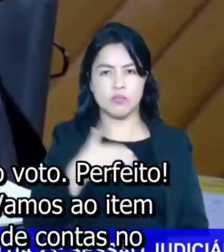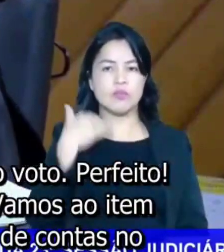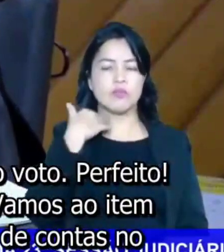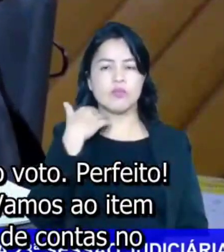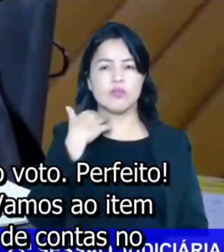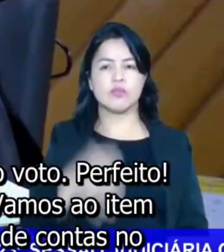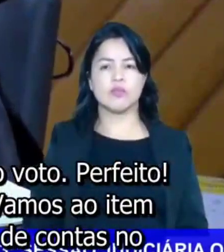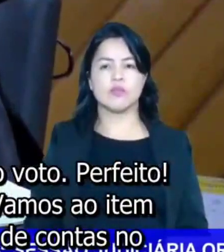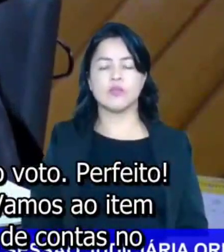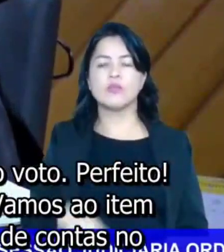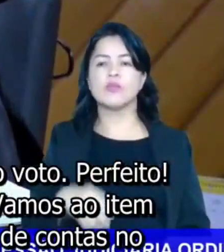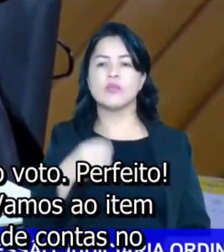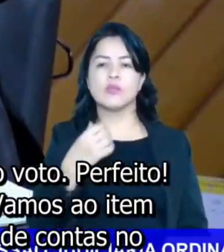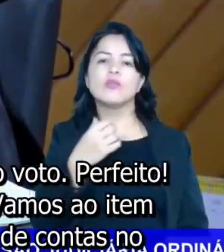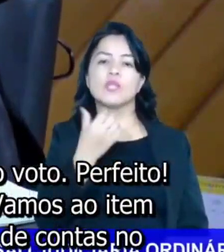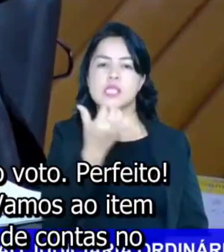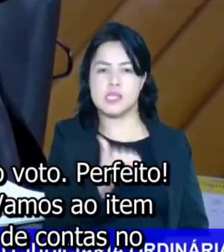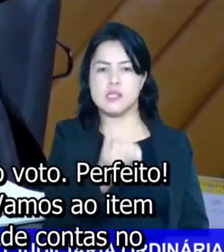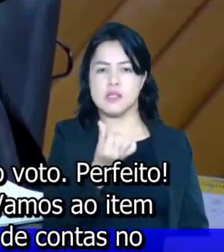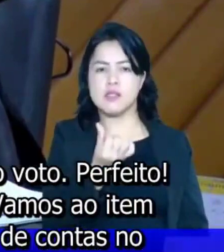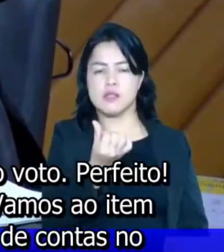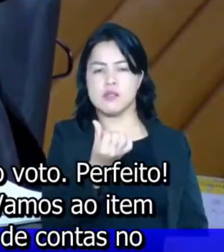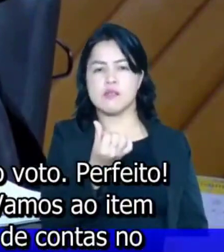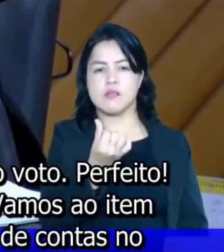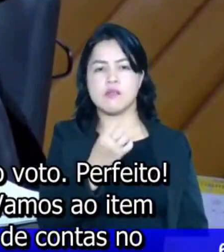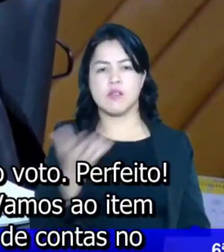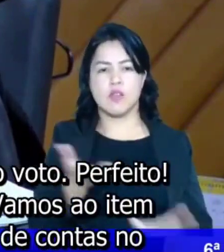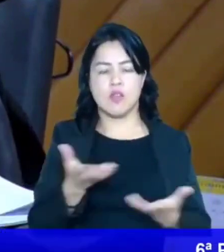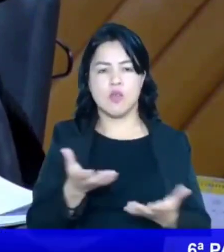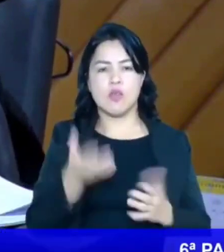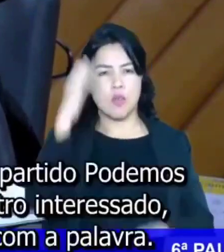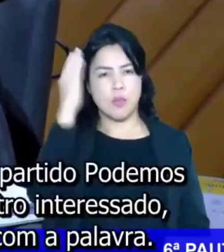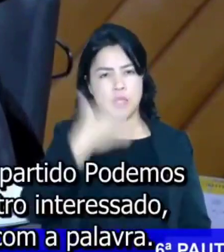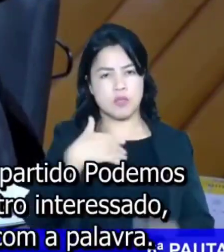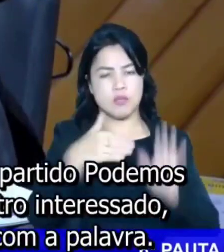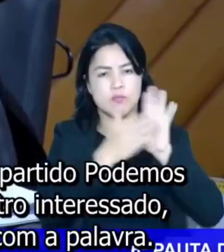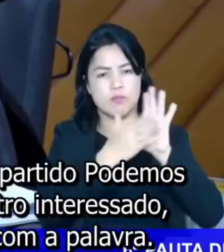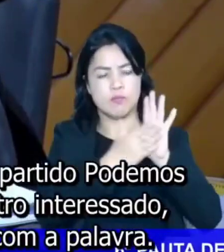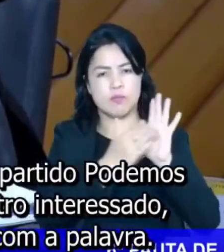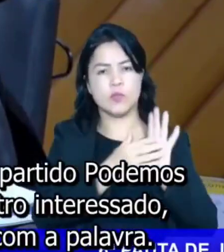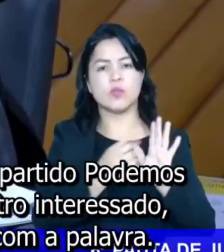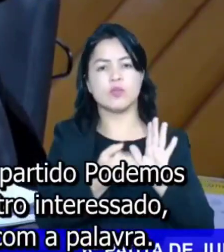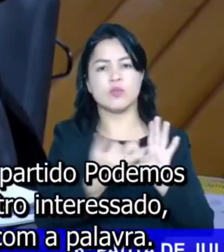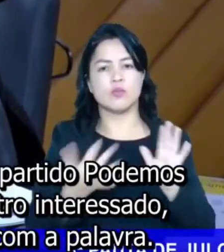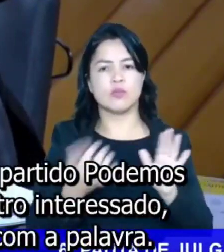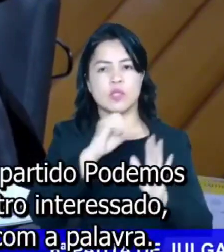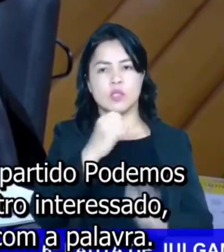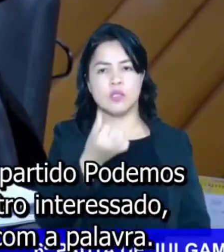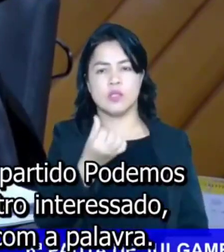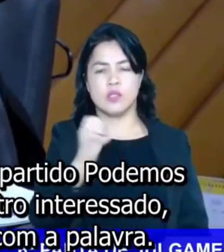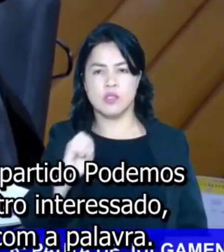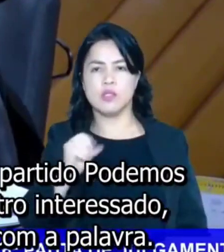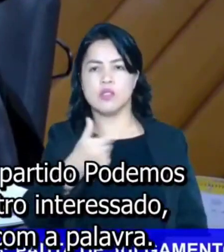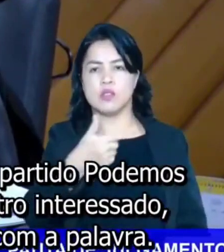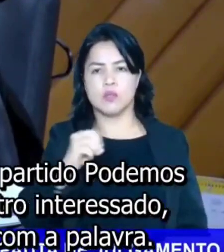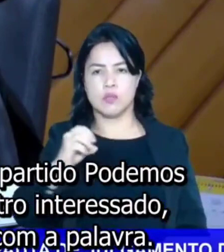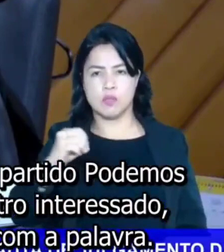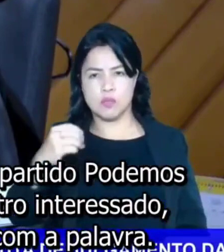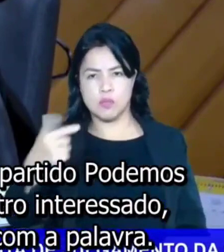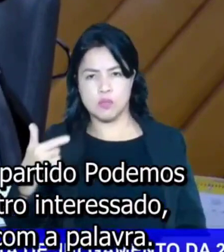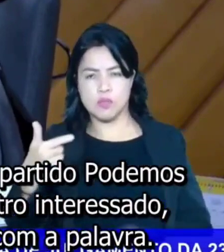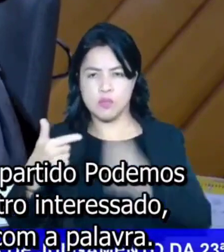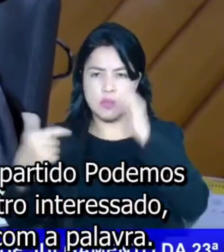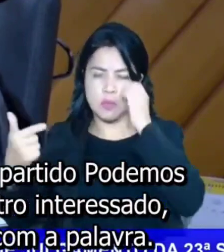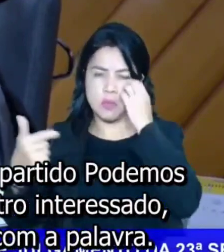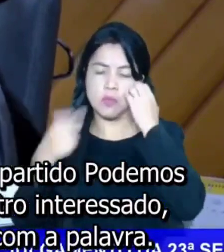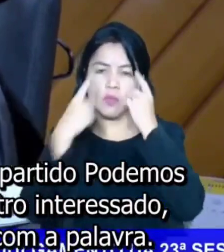sua mesa, desembargador João ainda, Lages, Paola, fazendo a leitura. No processo 060-1253 de 2022, o